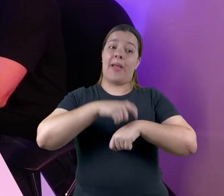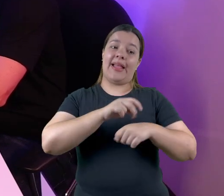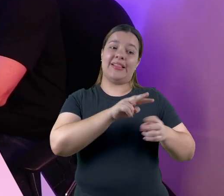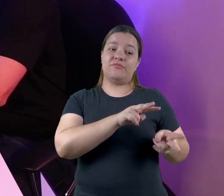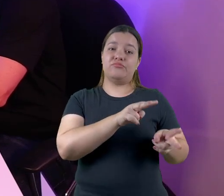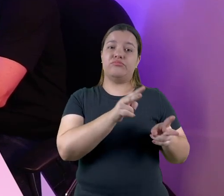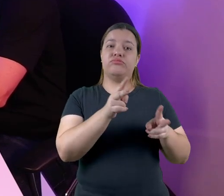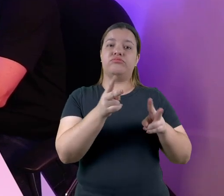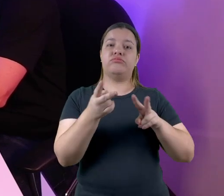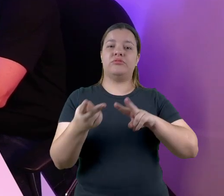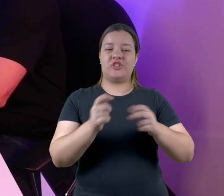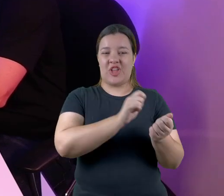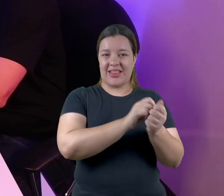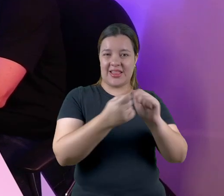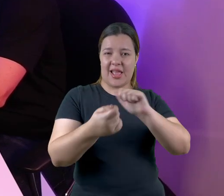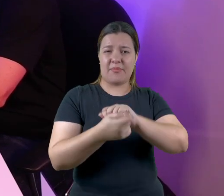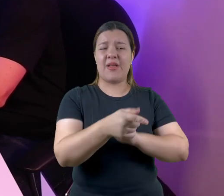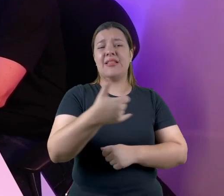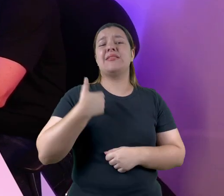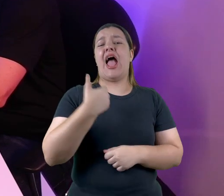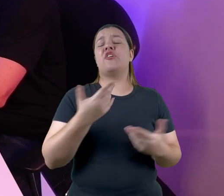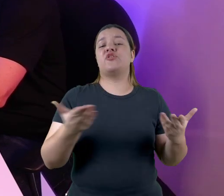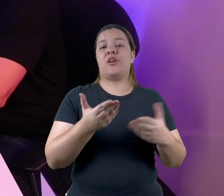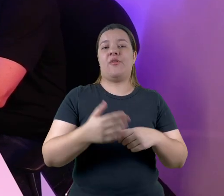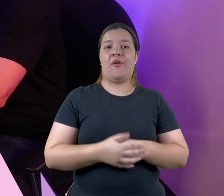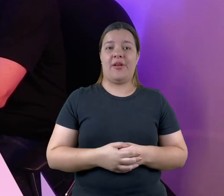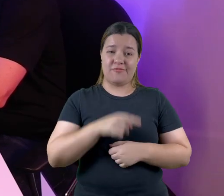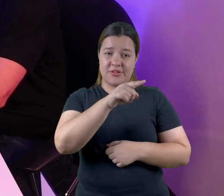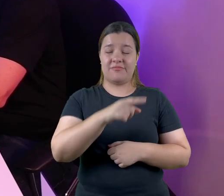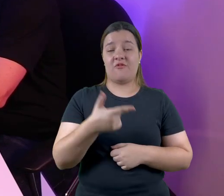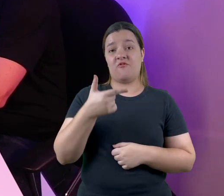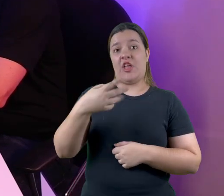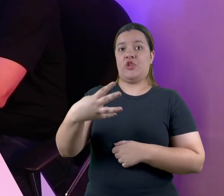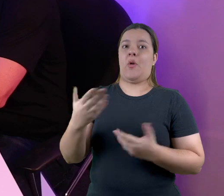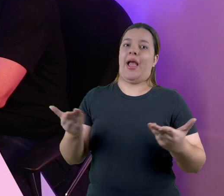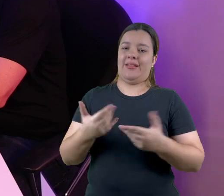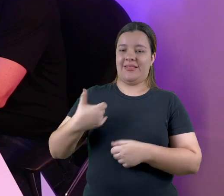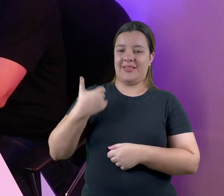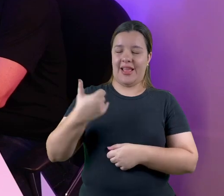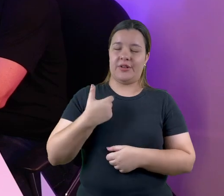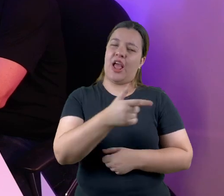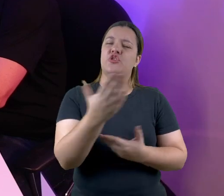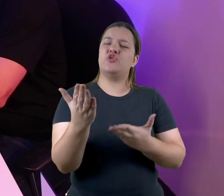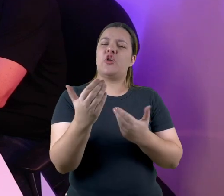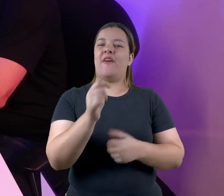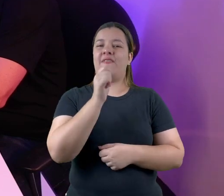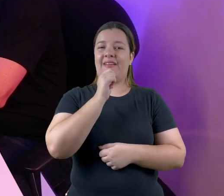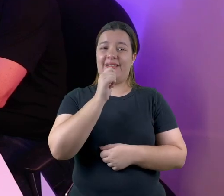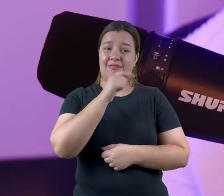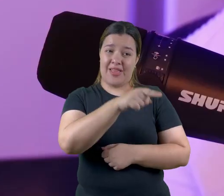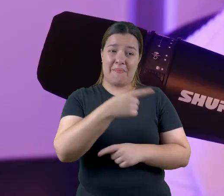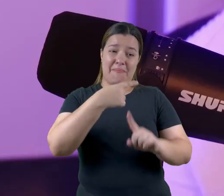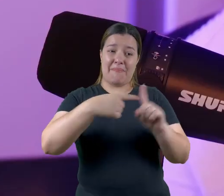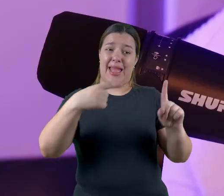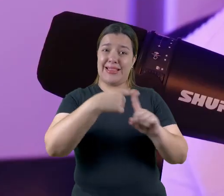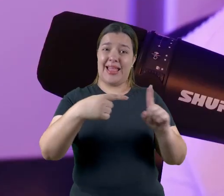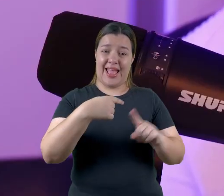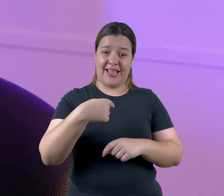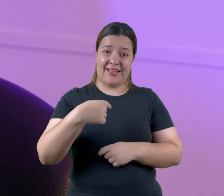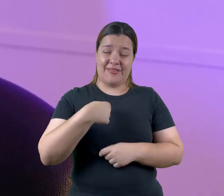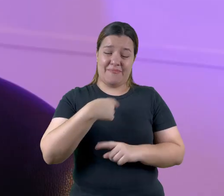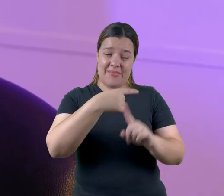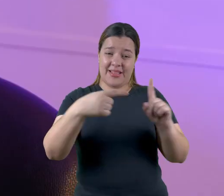transição uma transição né Aline uhum quantos anos eu você eu tenho 24 24 no você tem metade da minha